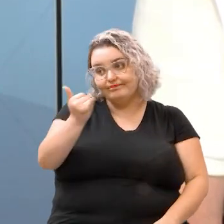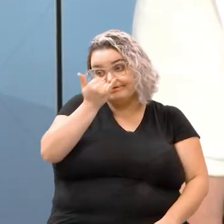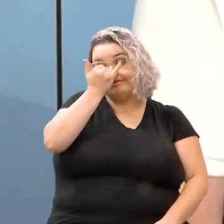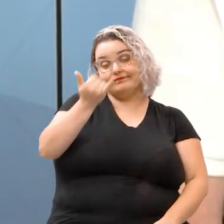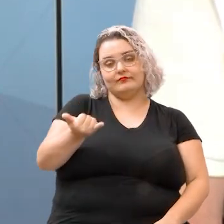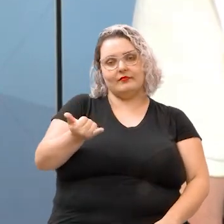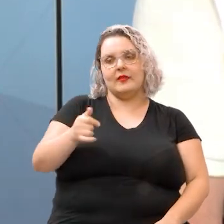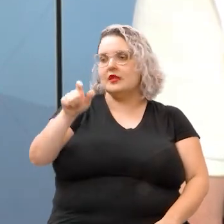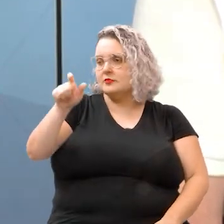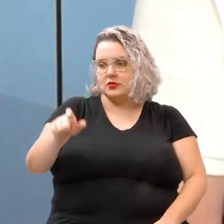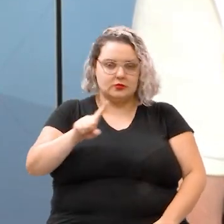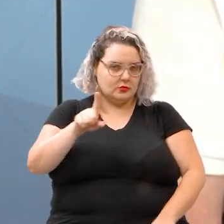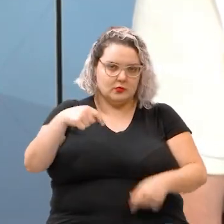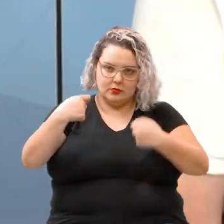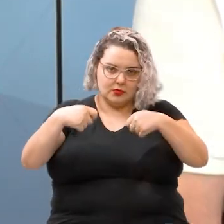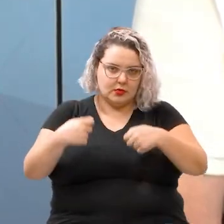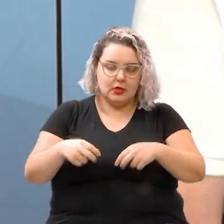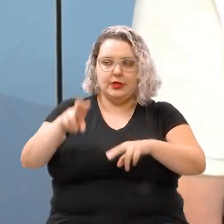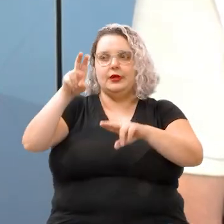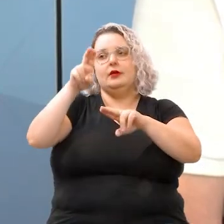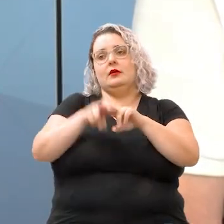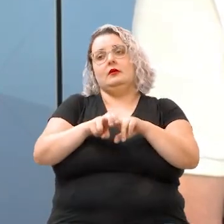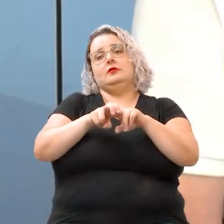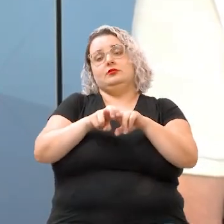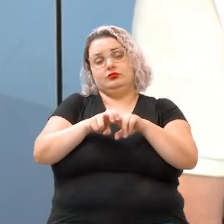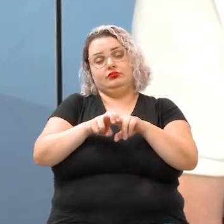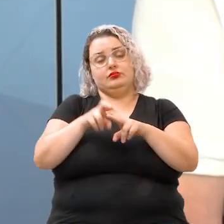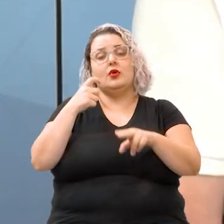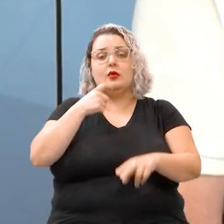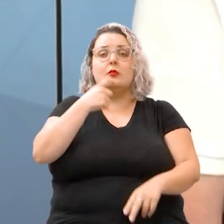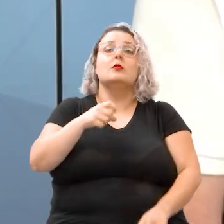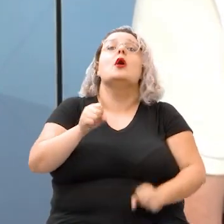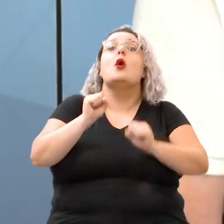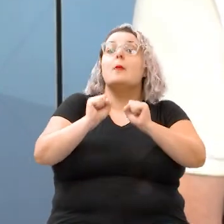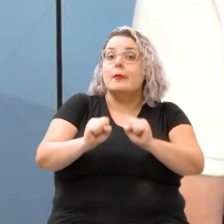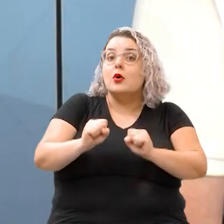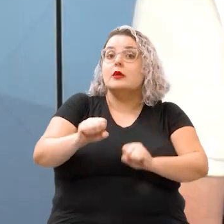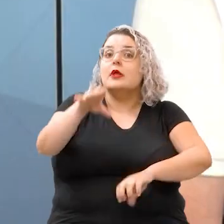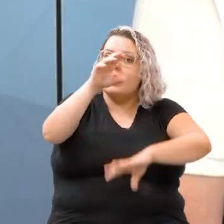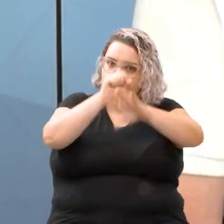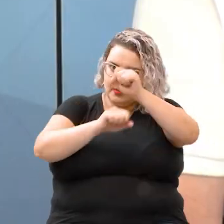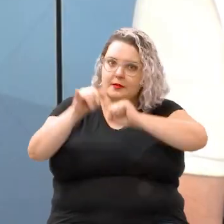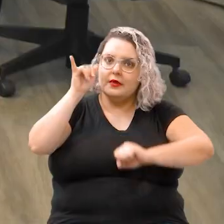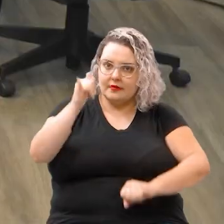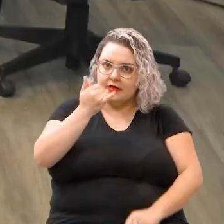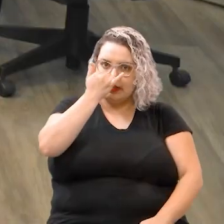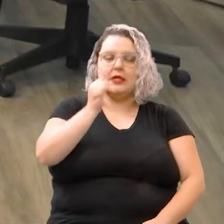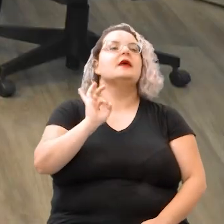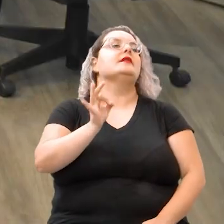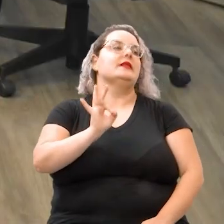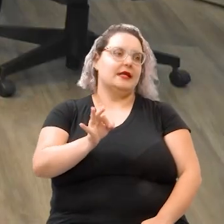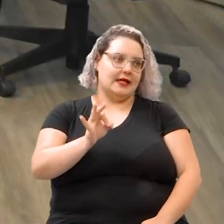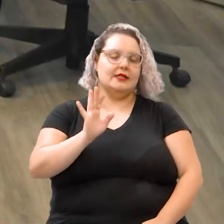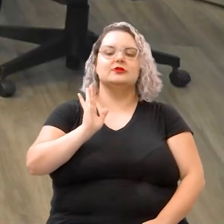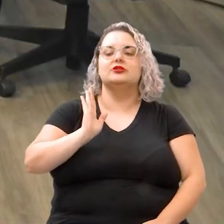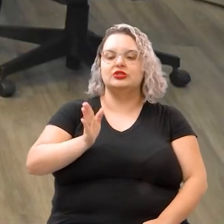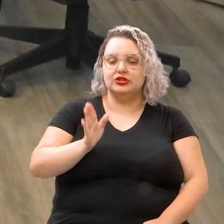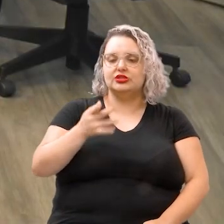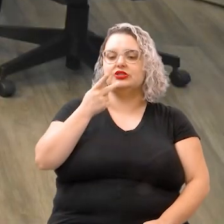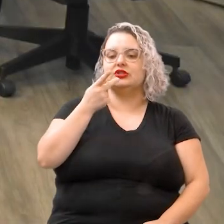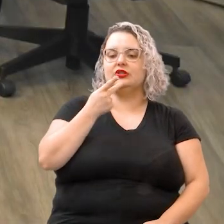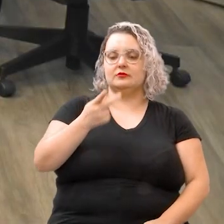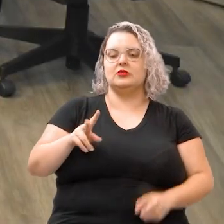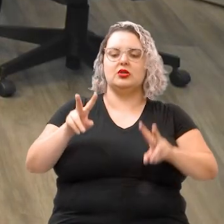não precisa estar realmente sentada na cadeira do dentista para poder aprender de prevenção. Tá certo? Daqui a pouquinho a gente fala um pouquinho mais